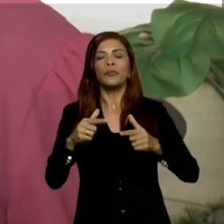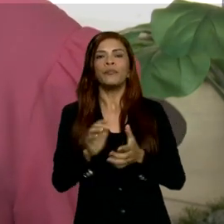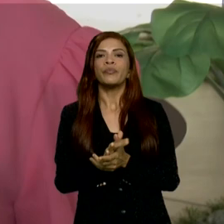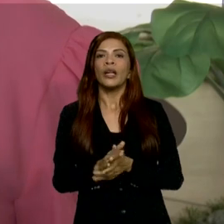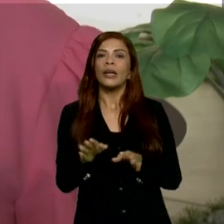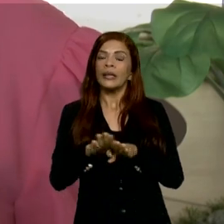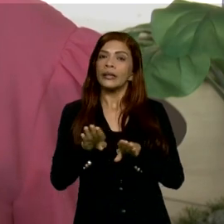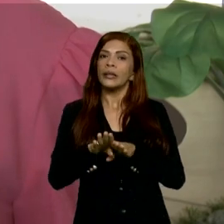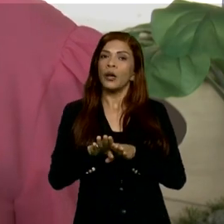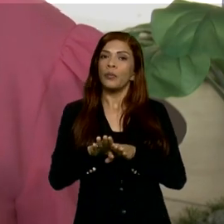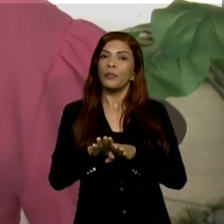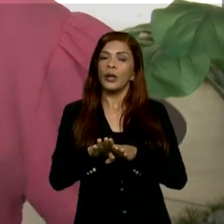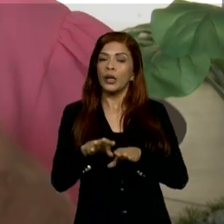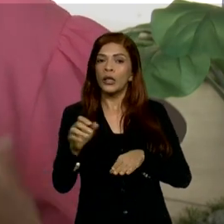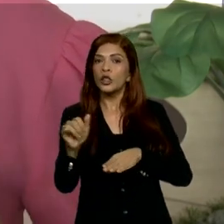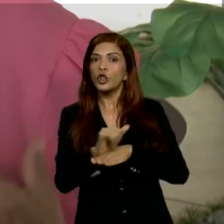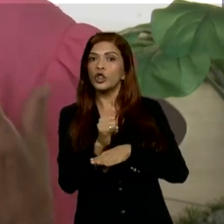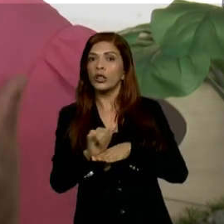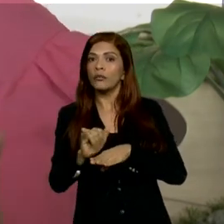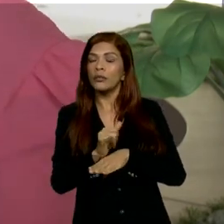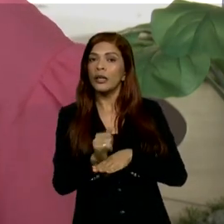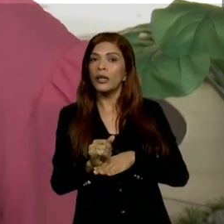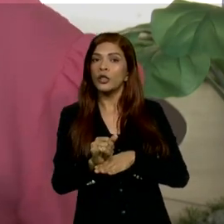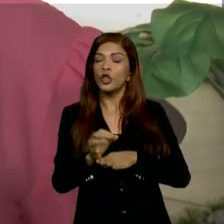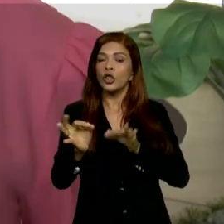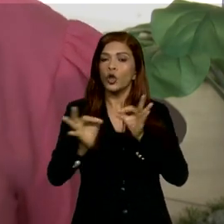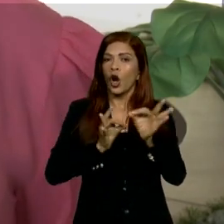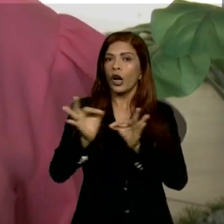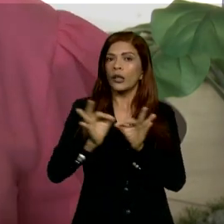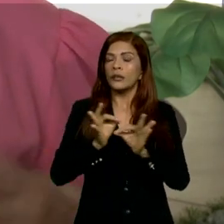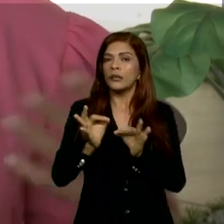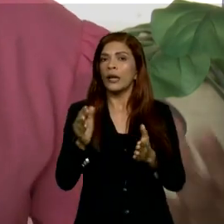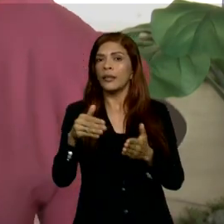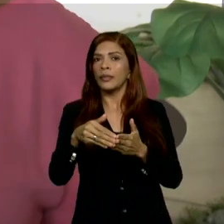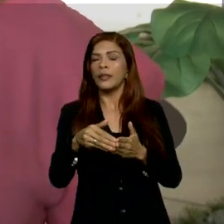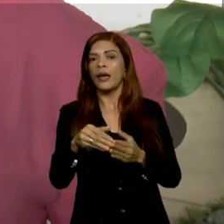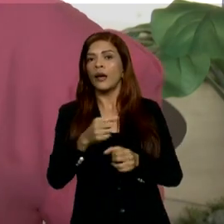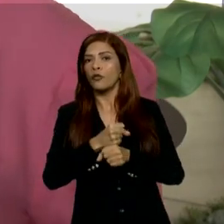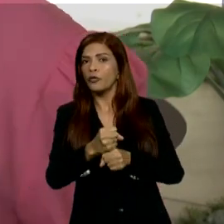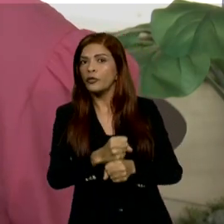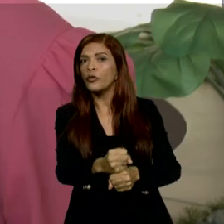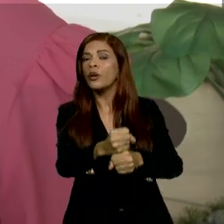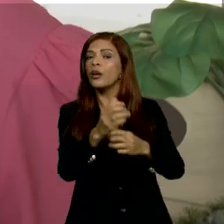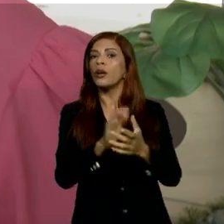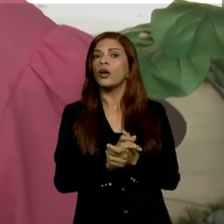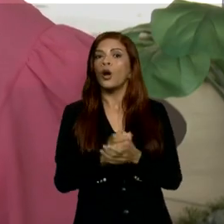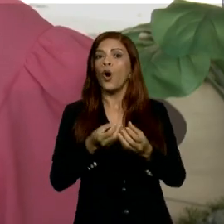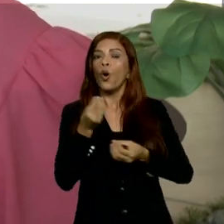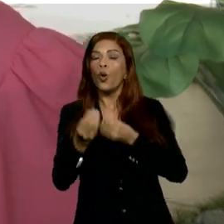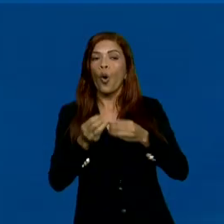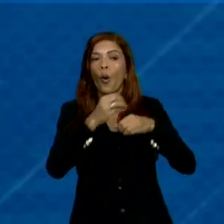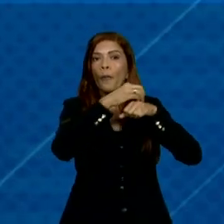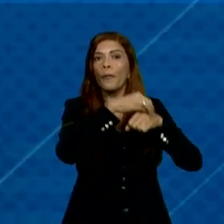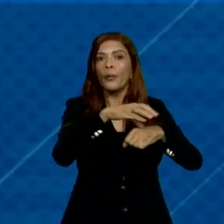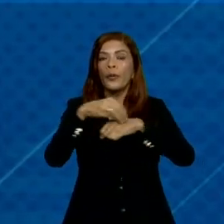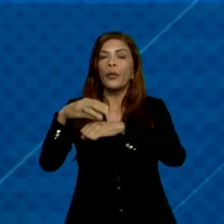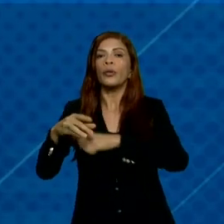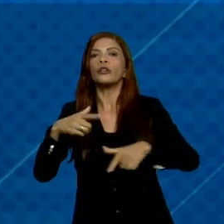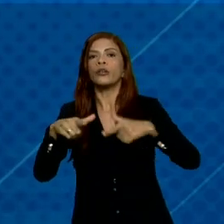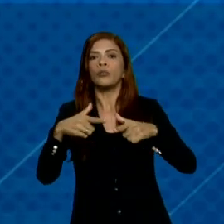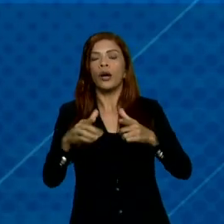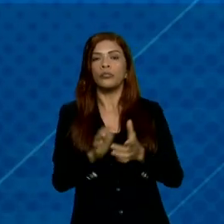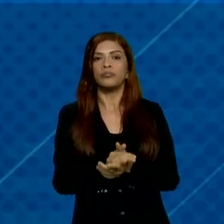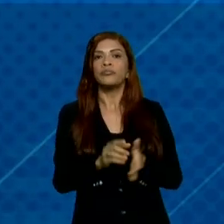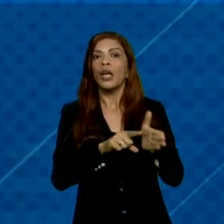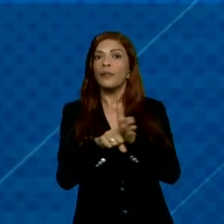novas estratégias de buscar de buscar o que que nós vamos ter até o final do ano como é que nós vamos estar divulgando esse trabalho ainda de acordo